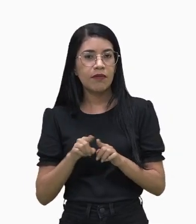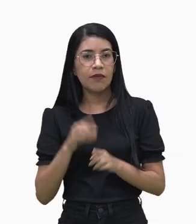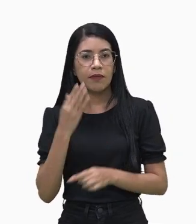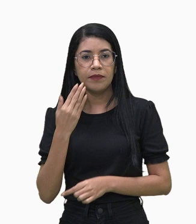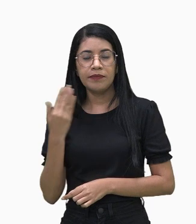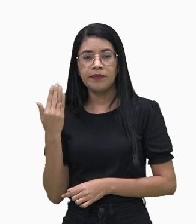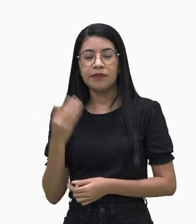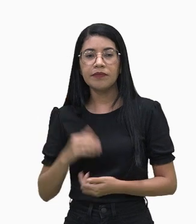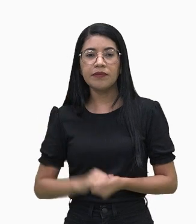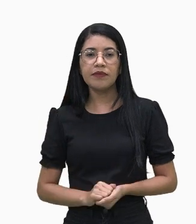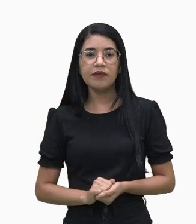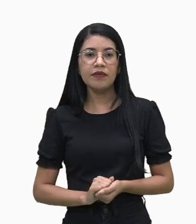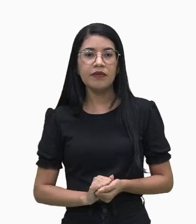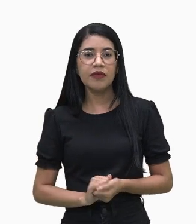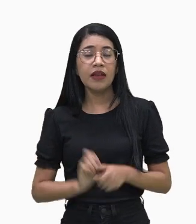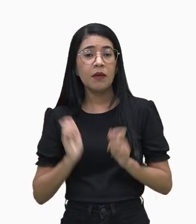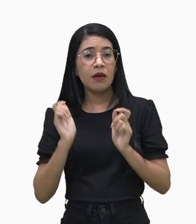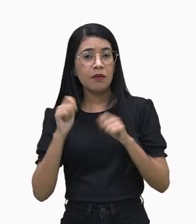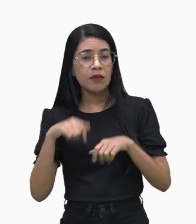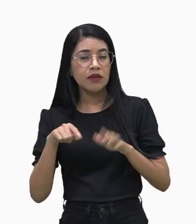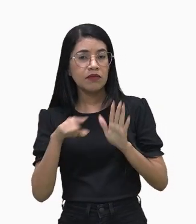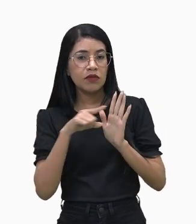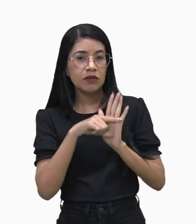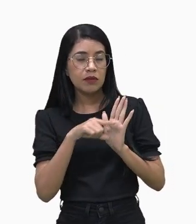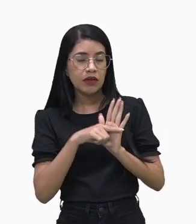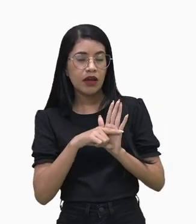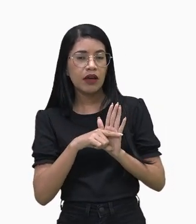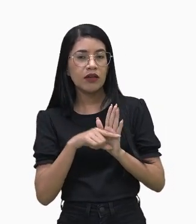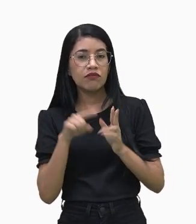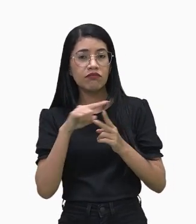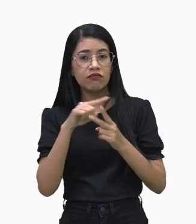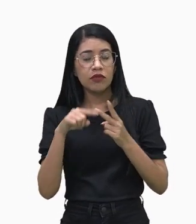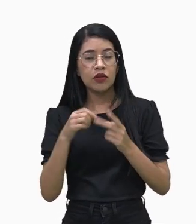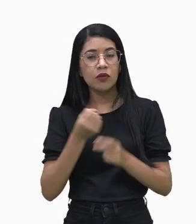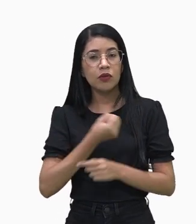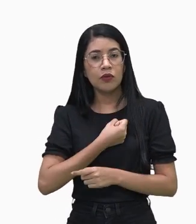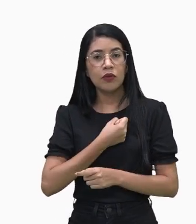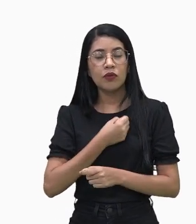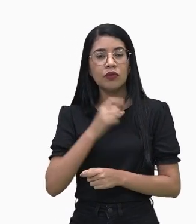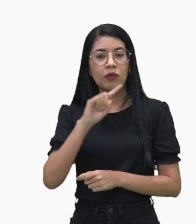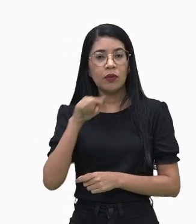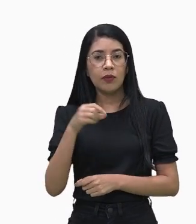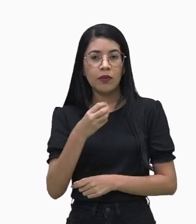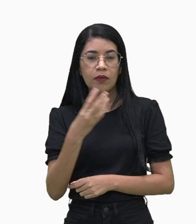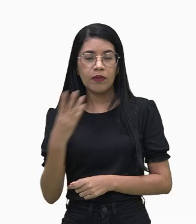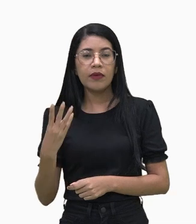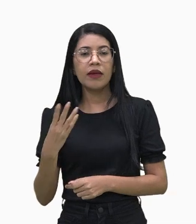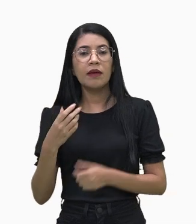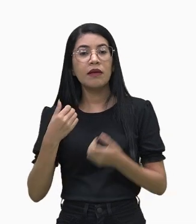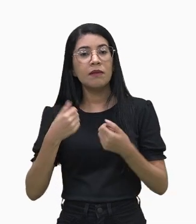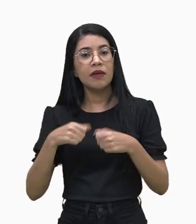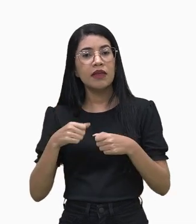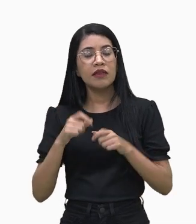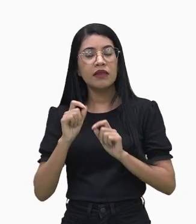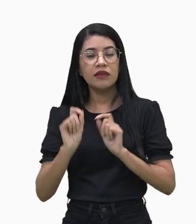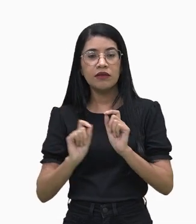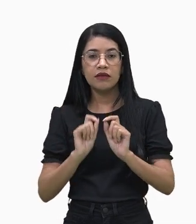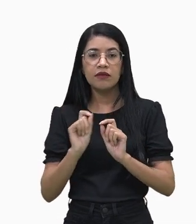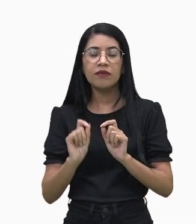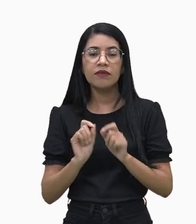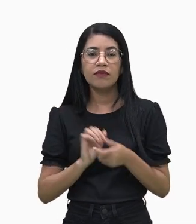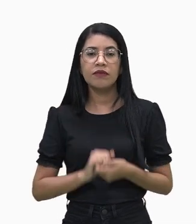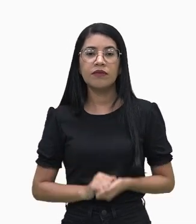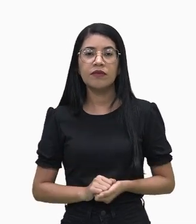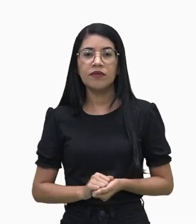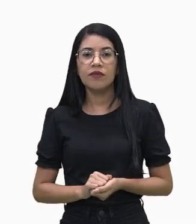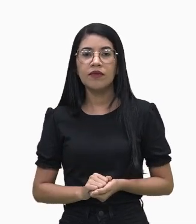leitura. Para subtrairmos 2 números decimais, o que é que nós devemos